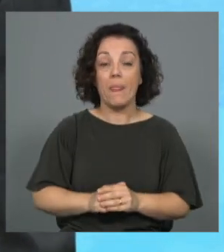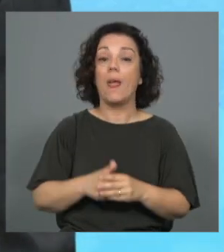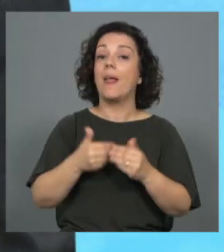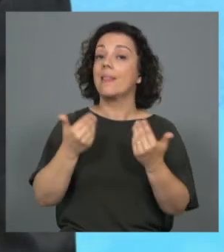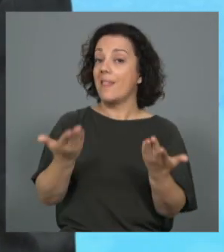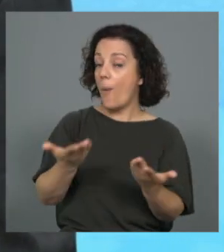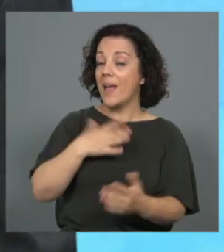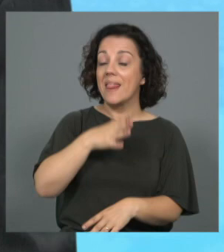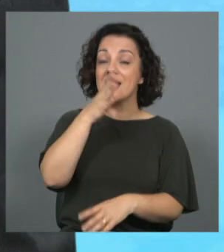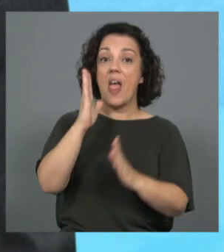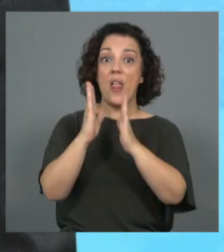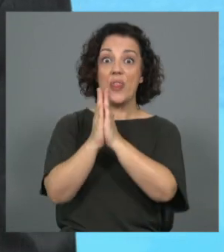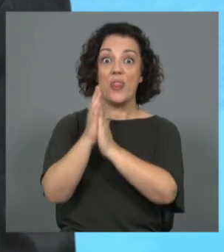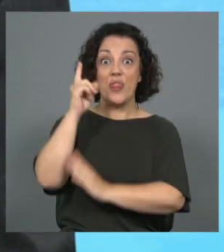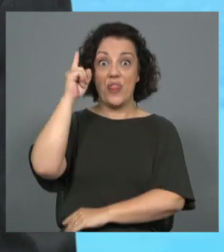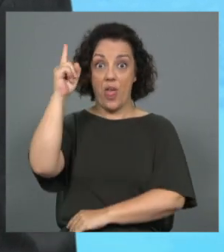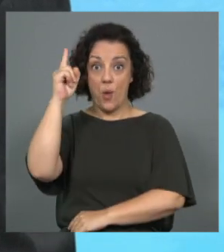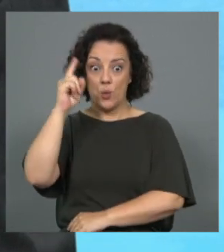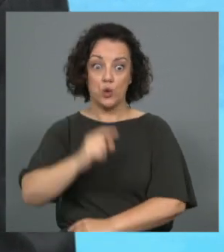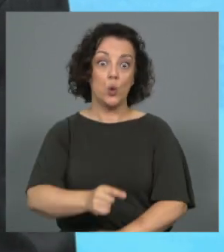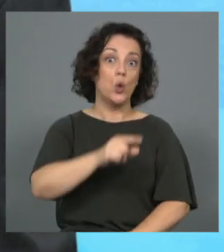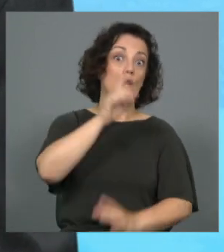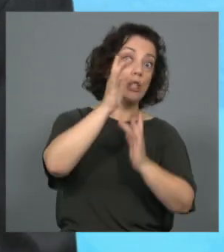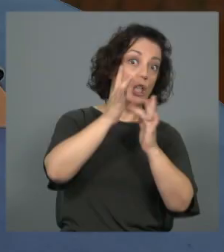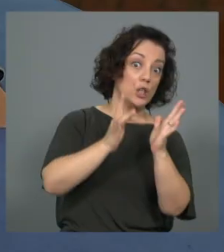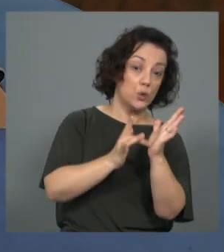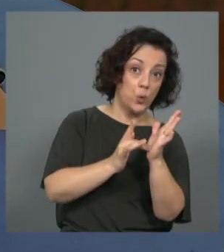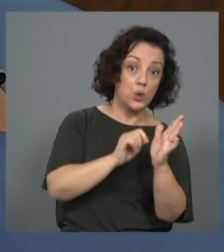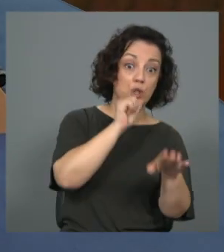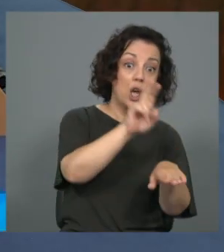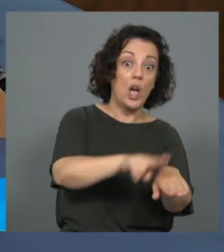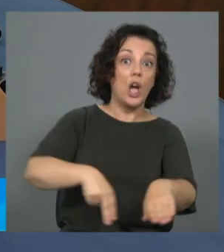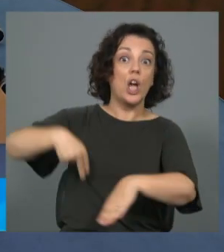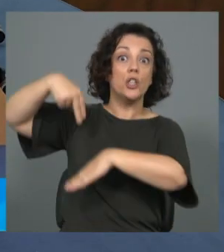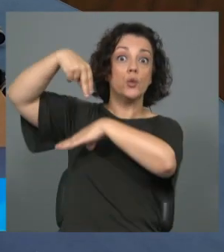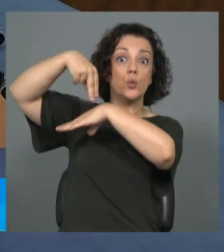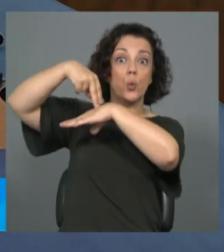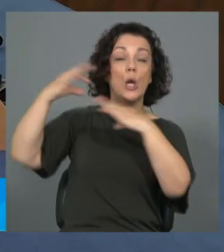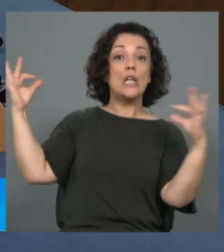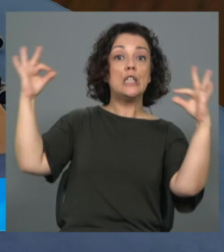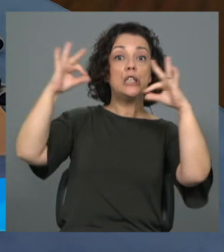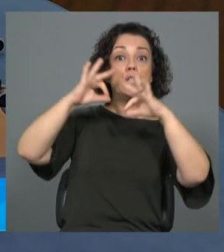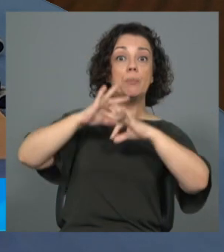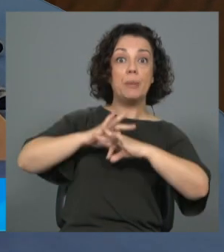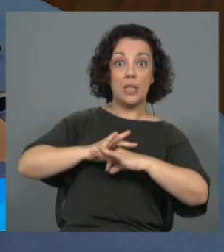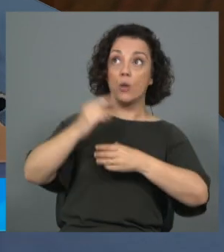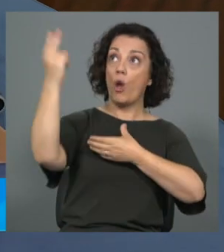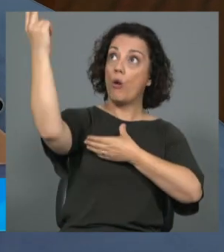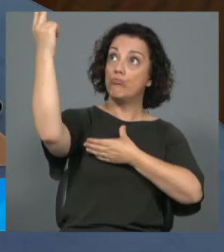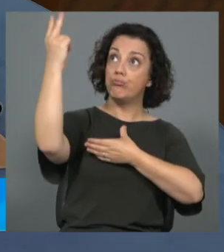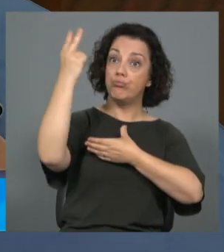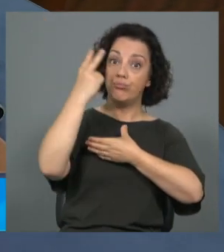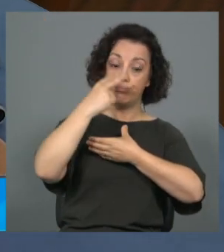de Deus e o Espírito de Jesus ressuscitado que vem até aos discípulos. É isso que